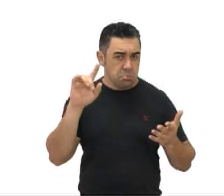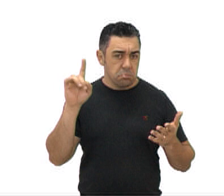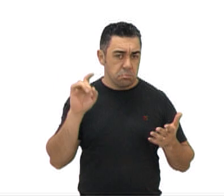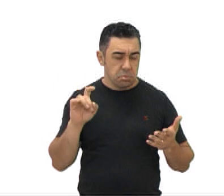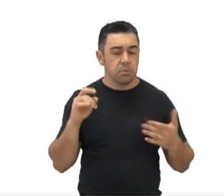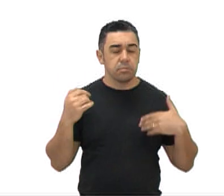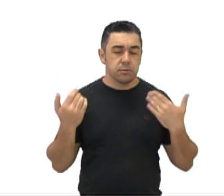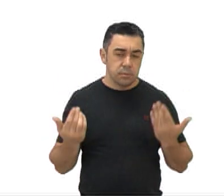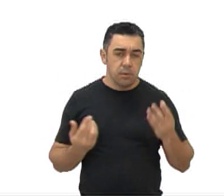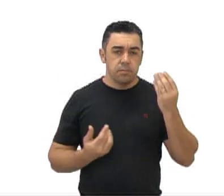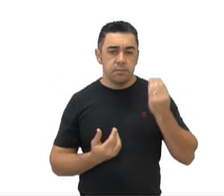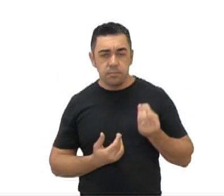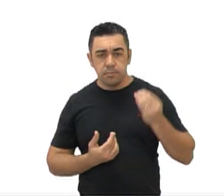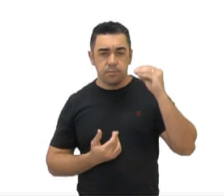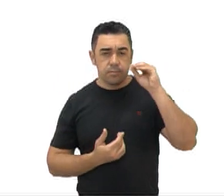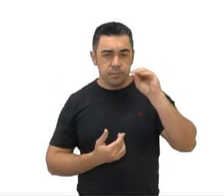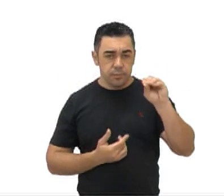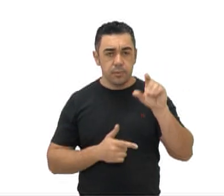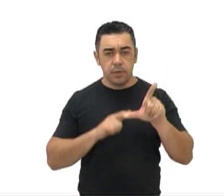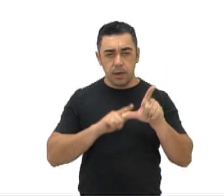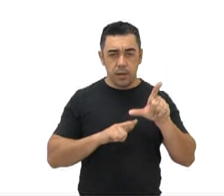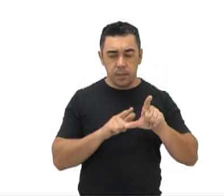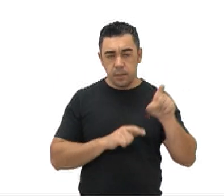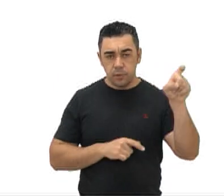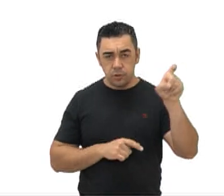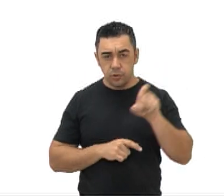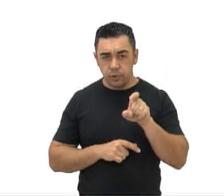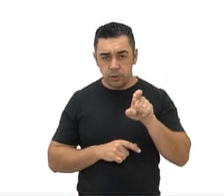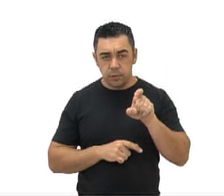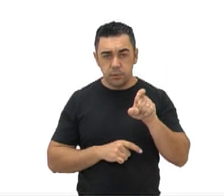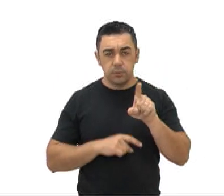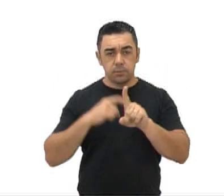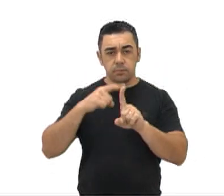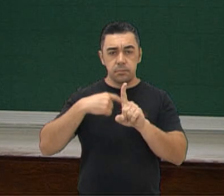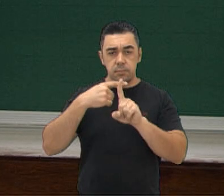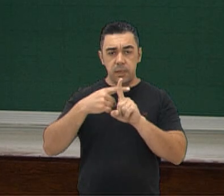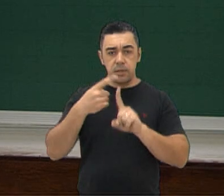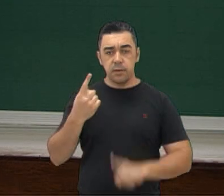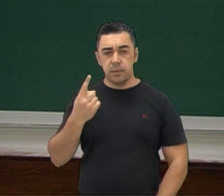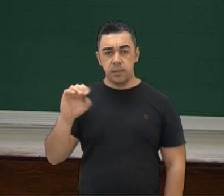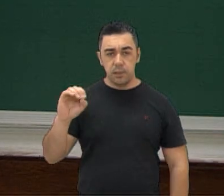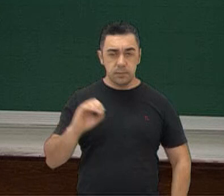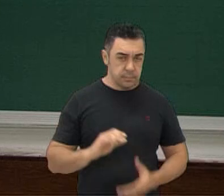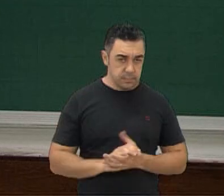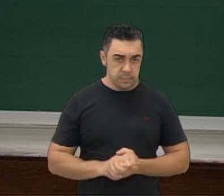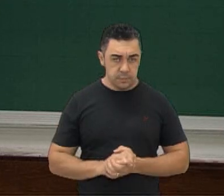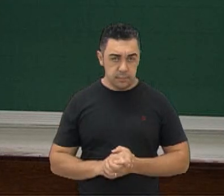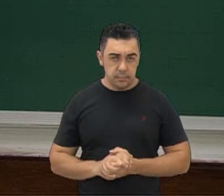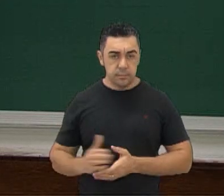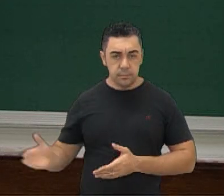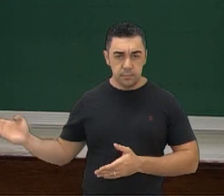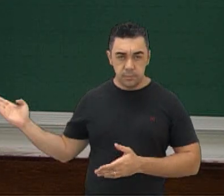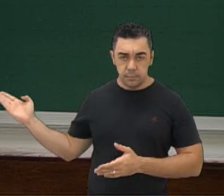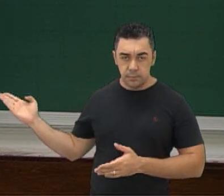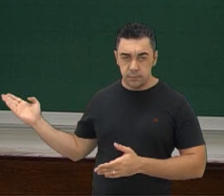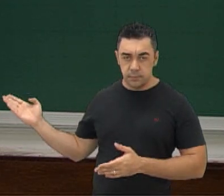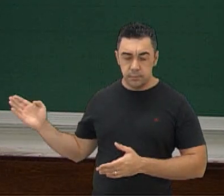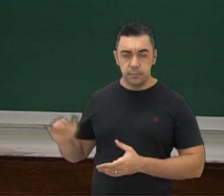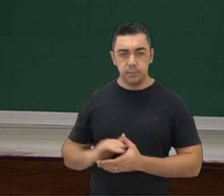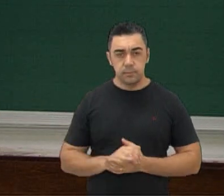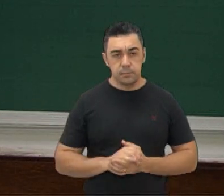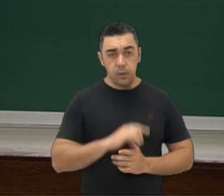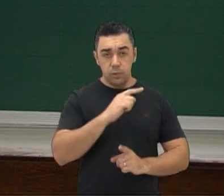Para representá-lo, a gente vai estar utilizando a letra x, mais 10, pois ele coloca aqui, a